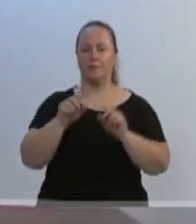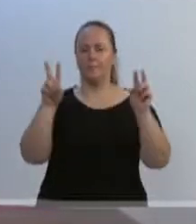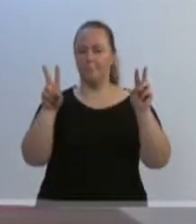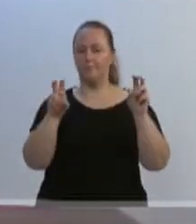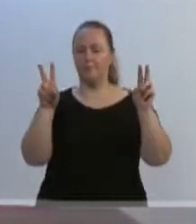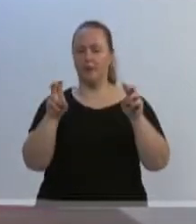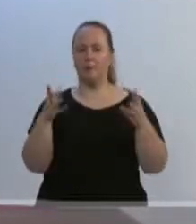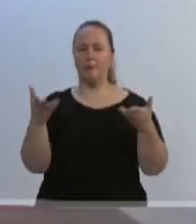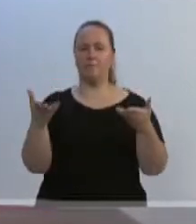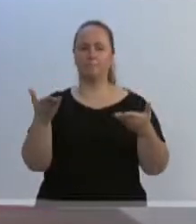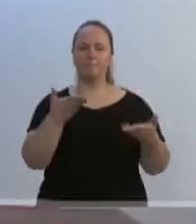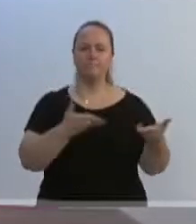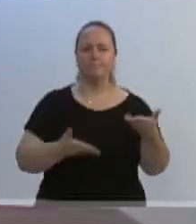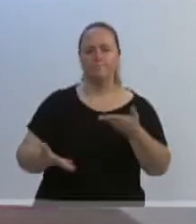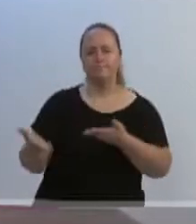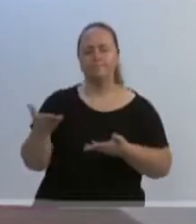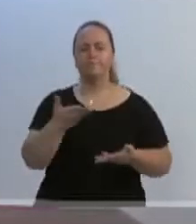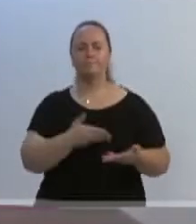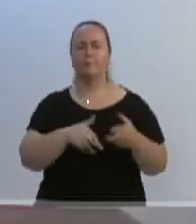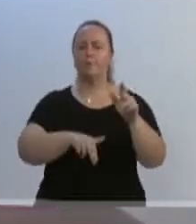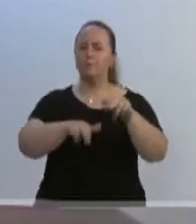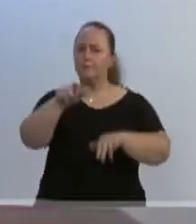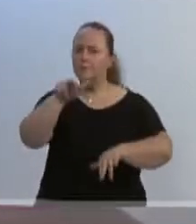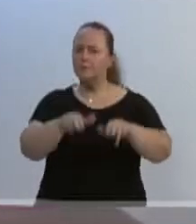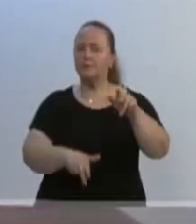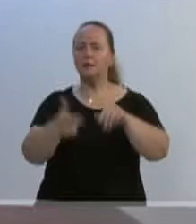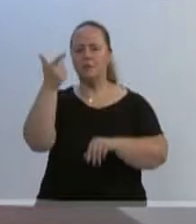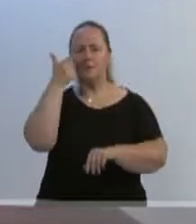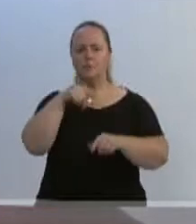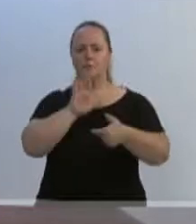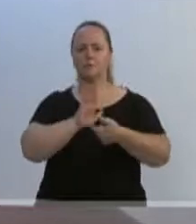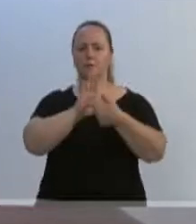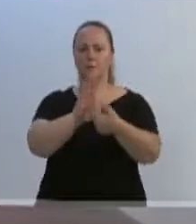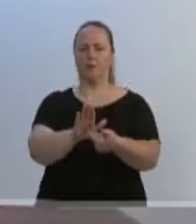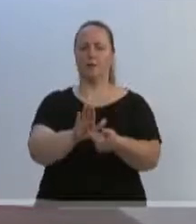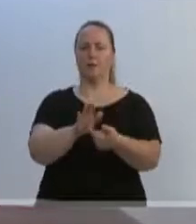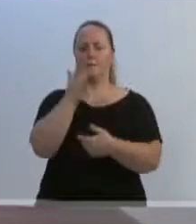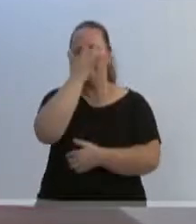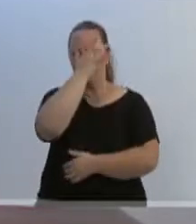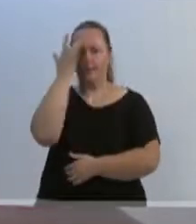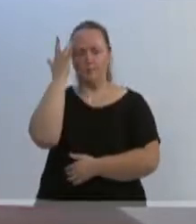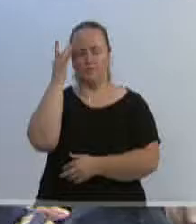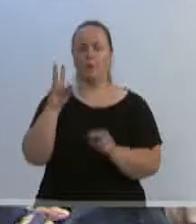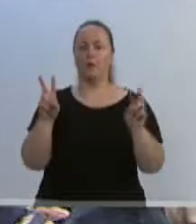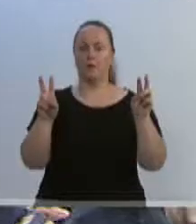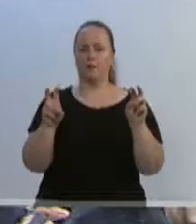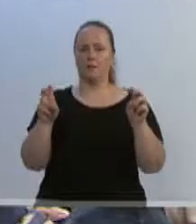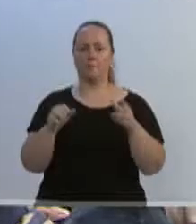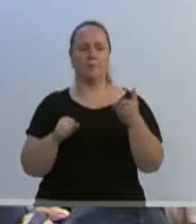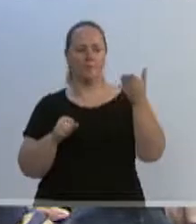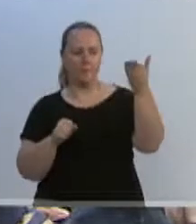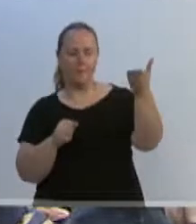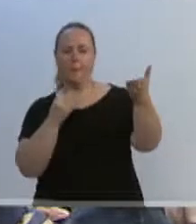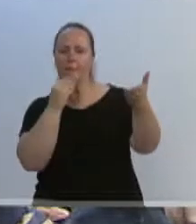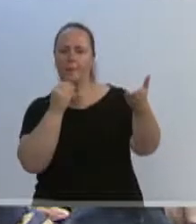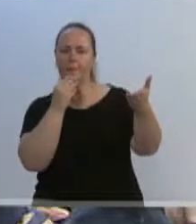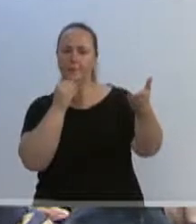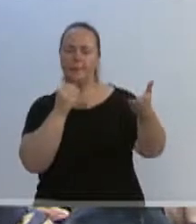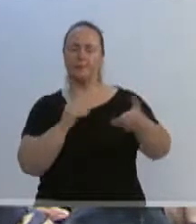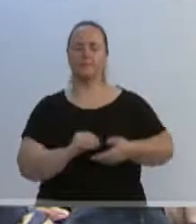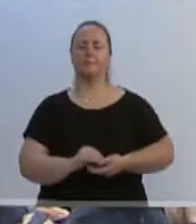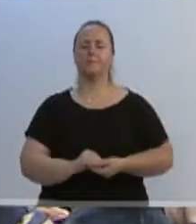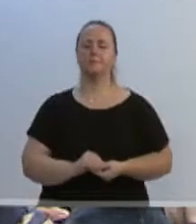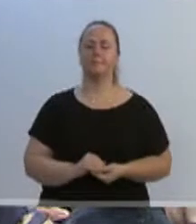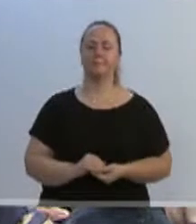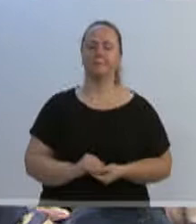respeito a diversidade, você vai trazer duas ou mais pessoas para tratar do tema. Concedo à parte o vereador Bruno. Com autorização do